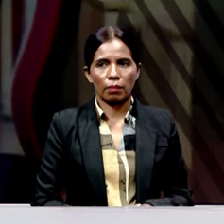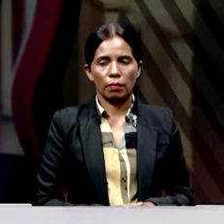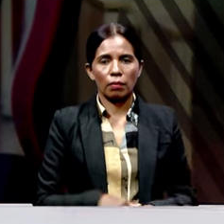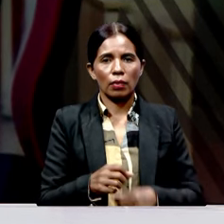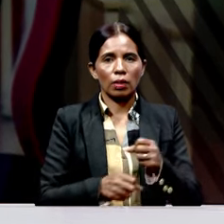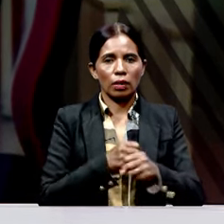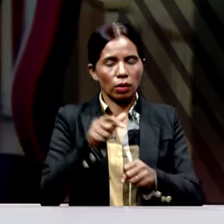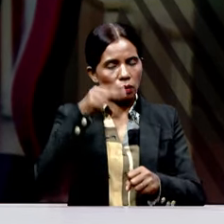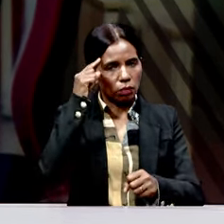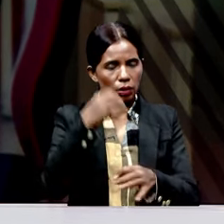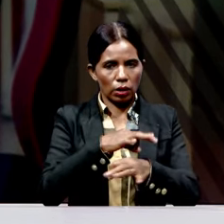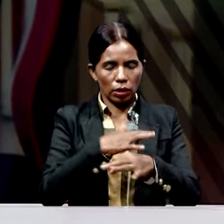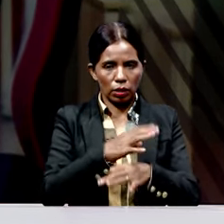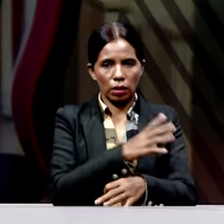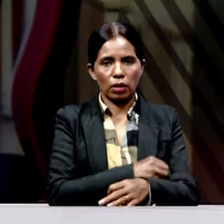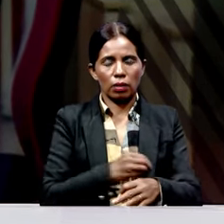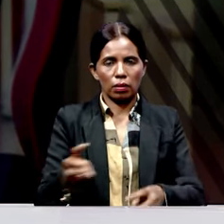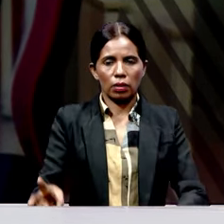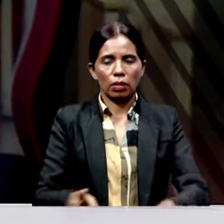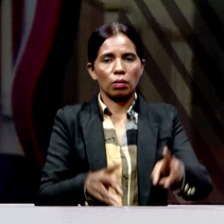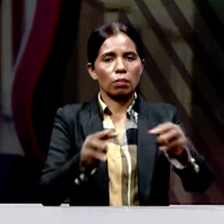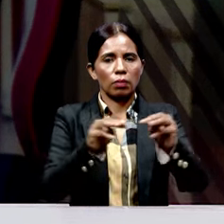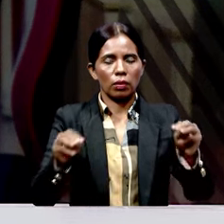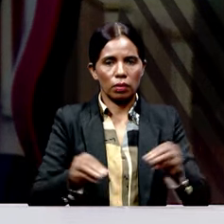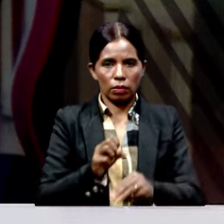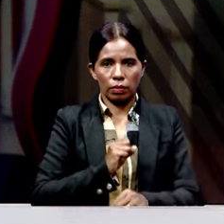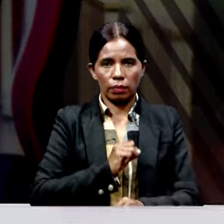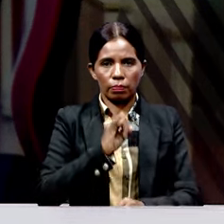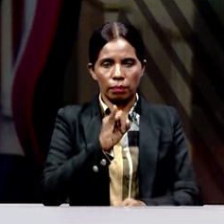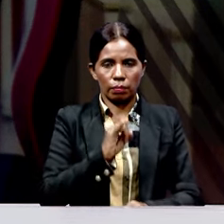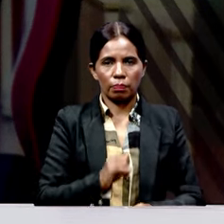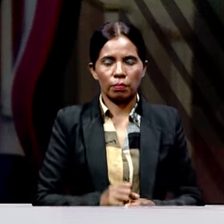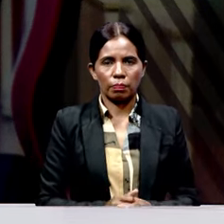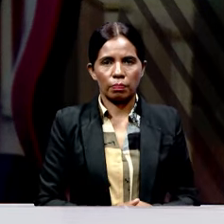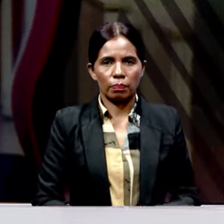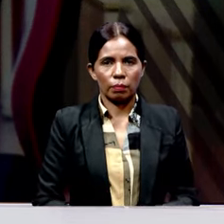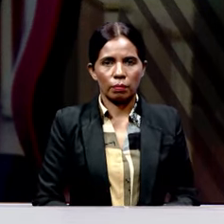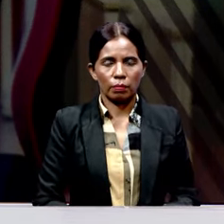Palestina, nem Governo encerrado manutenção autoestrada, município Covalima.